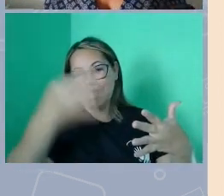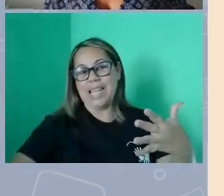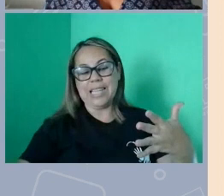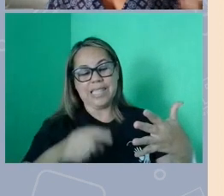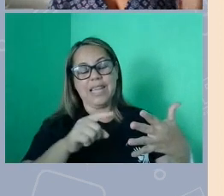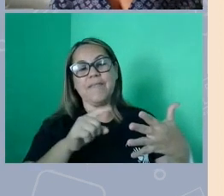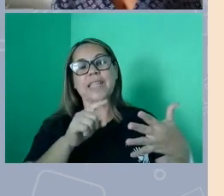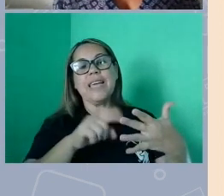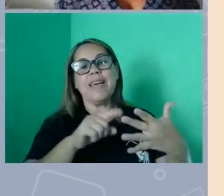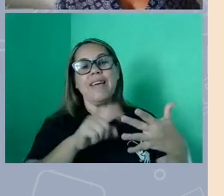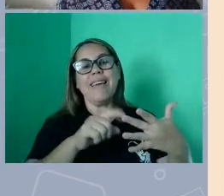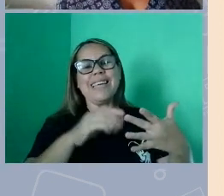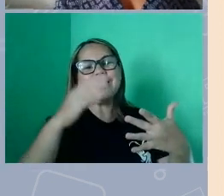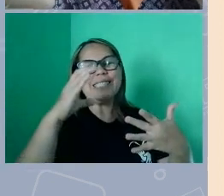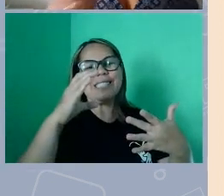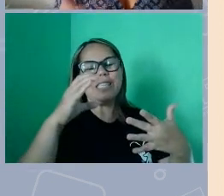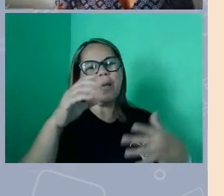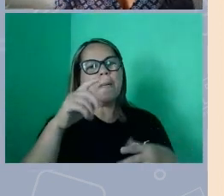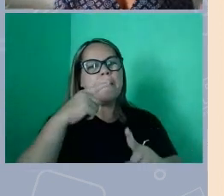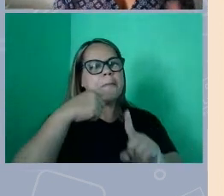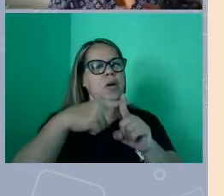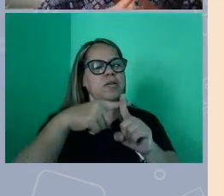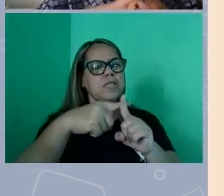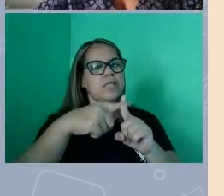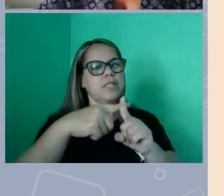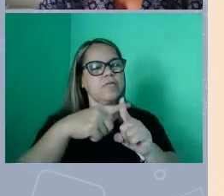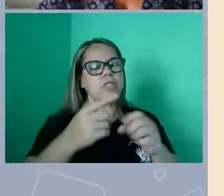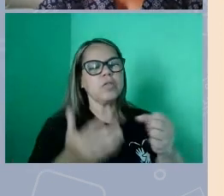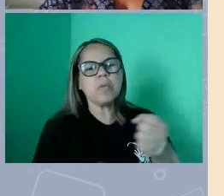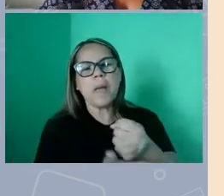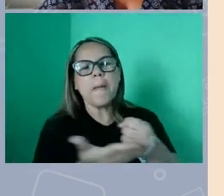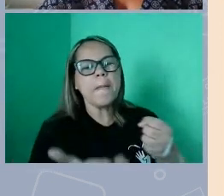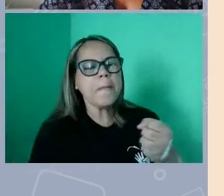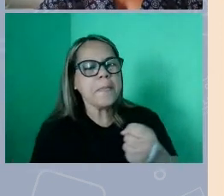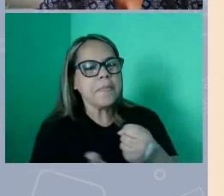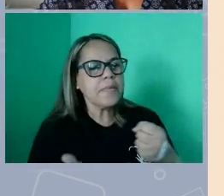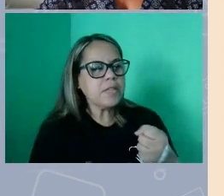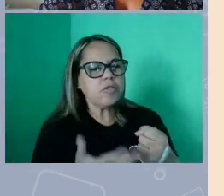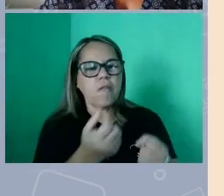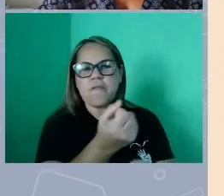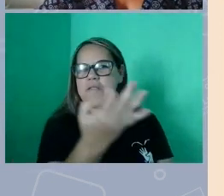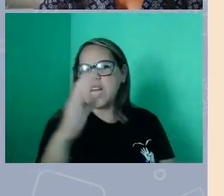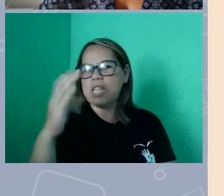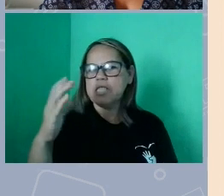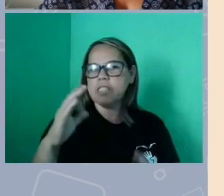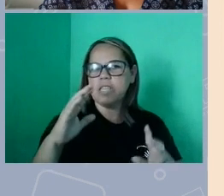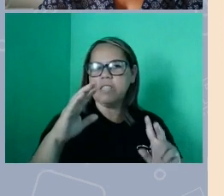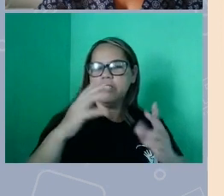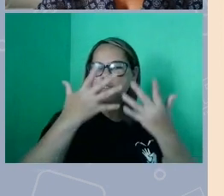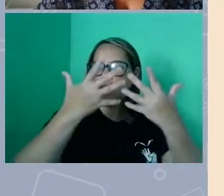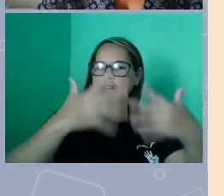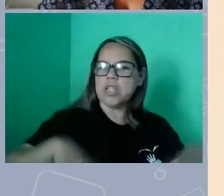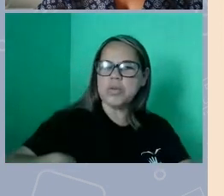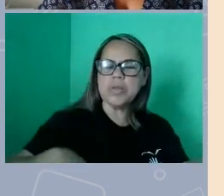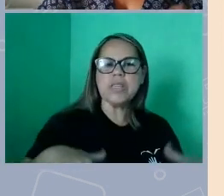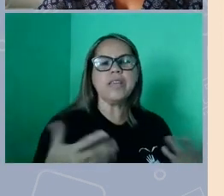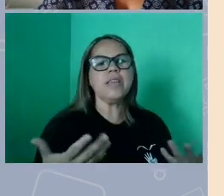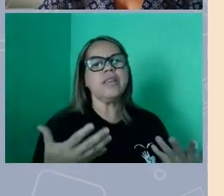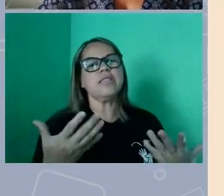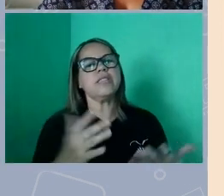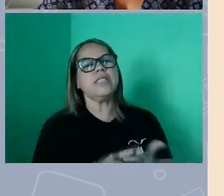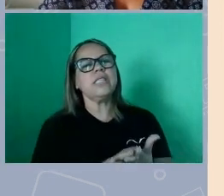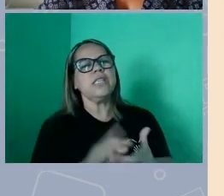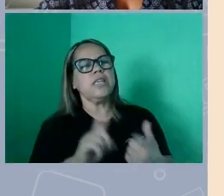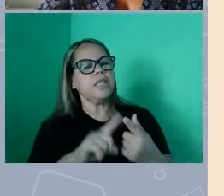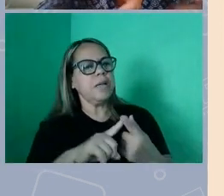letra C positivismo que embasou diversas ciências da natureza e as